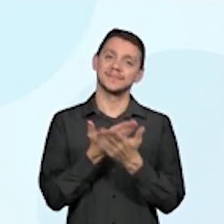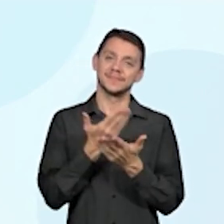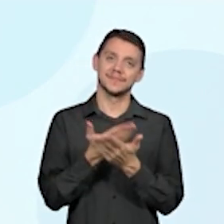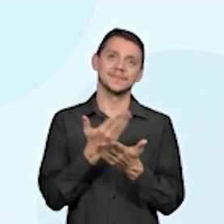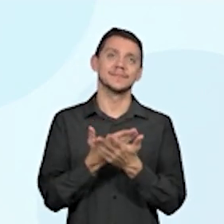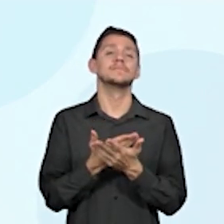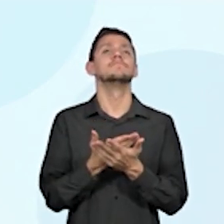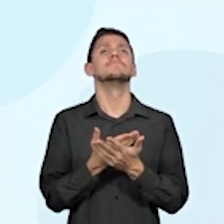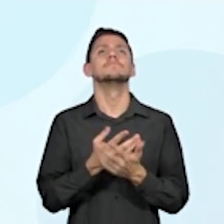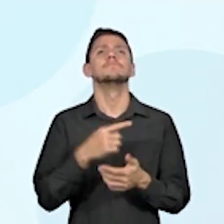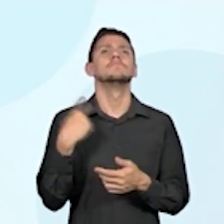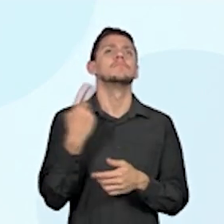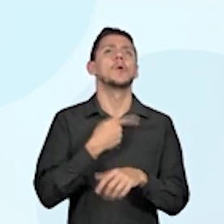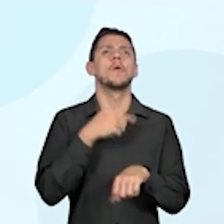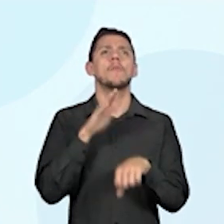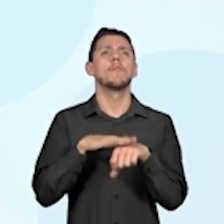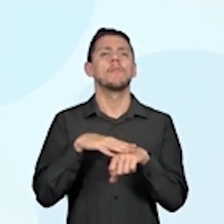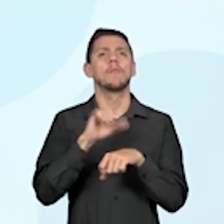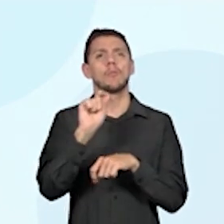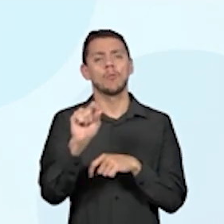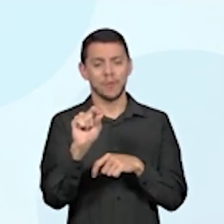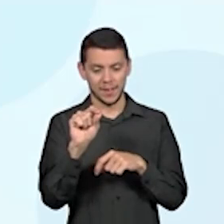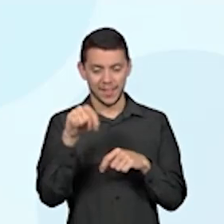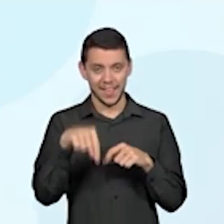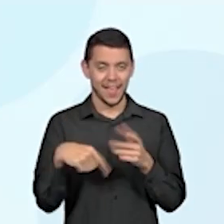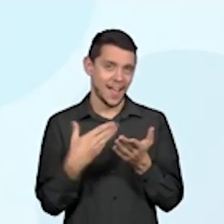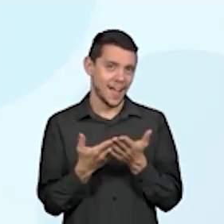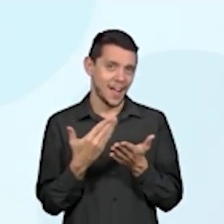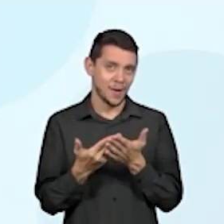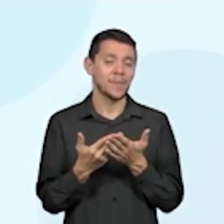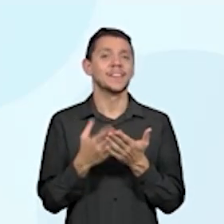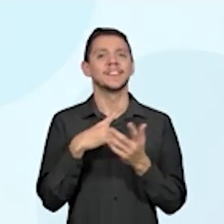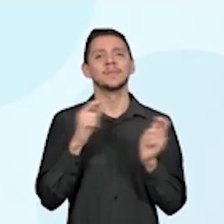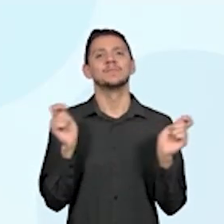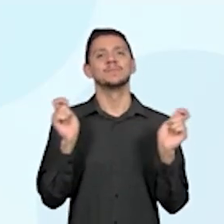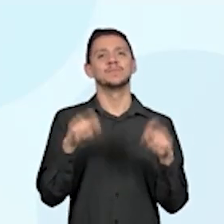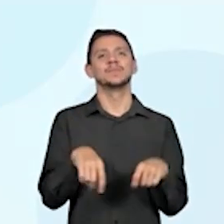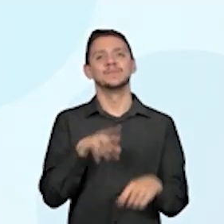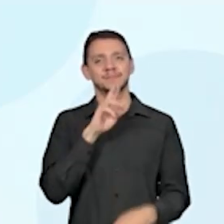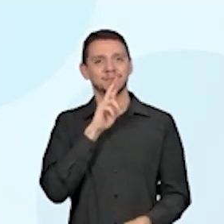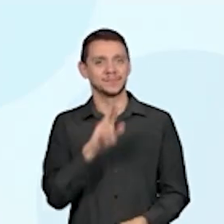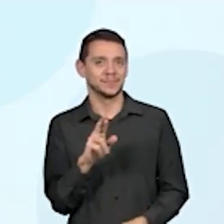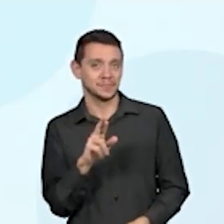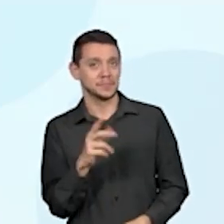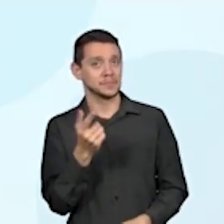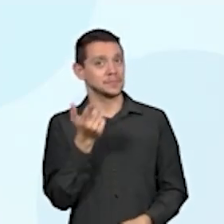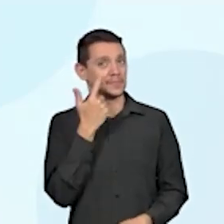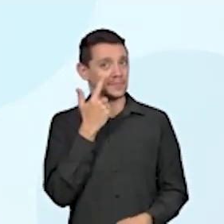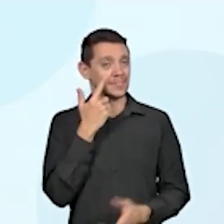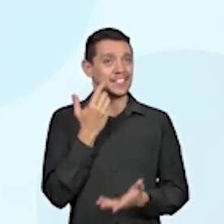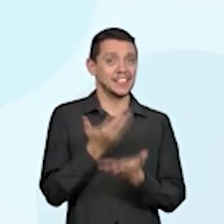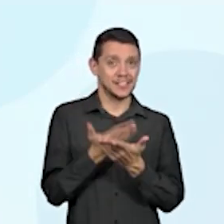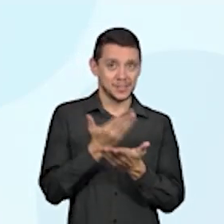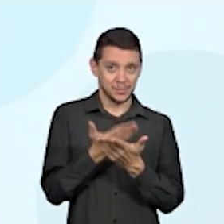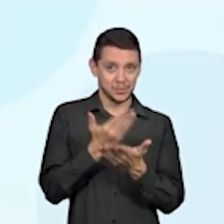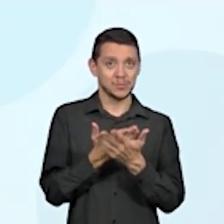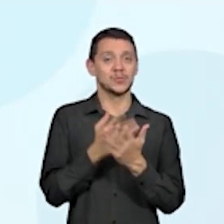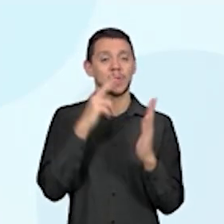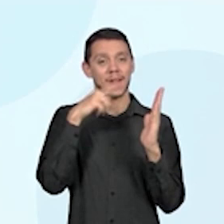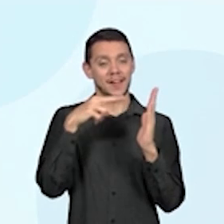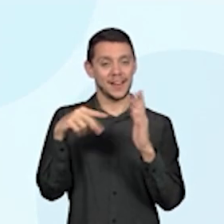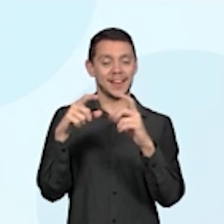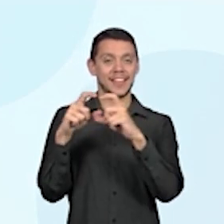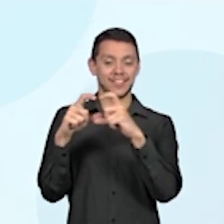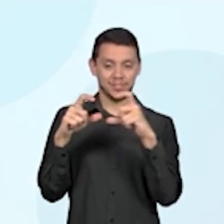que fizemos e estudamos nessa aula? E temos uma possibilidade de resposta. Estudamos na leitura da tirinha os efeitos